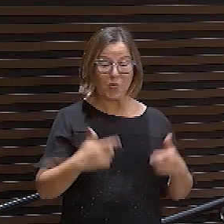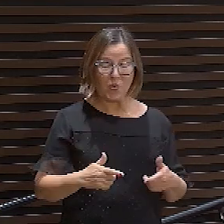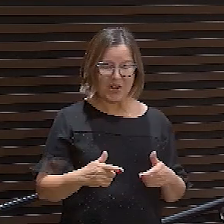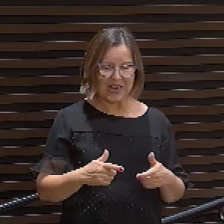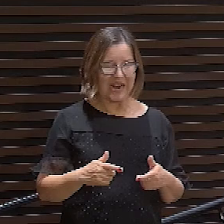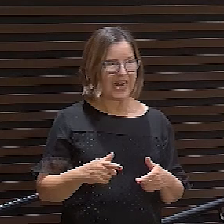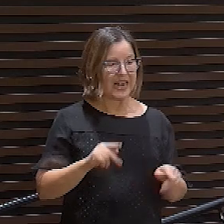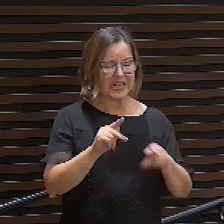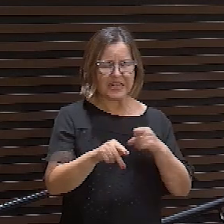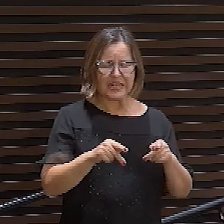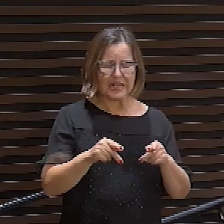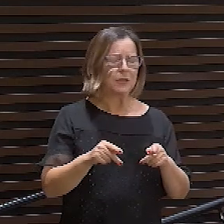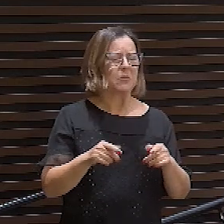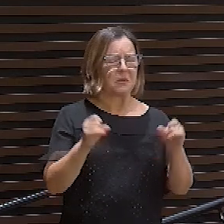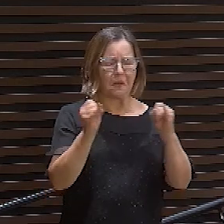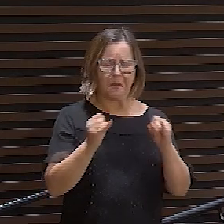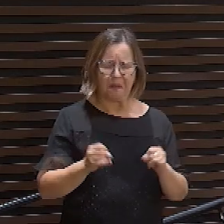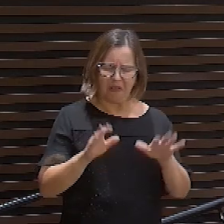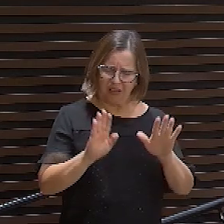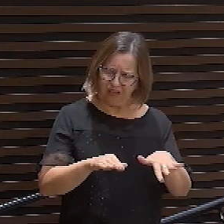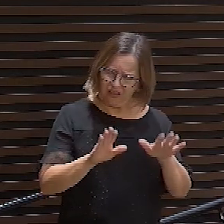Era um centro